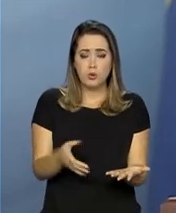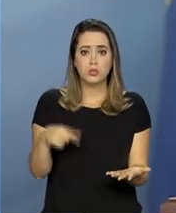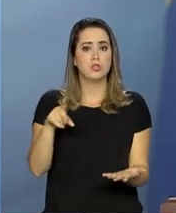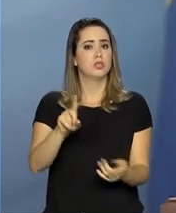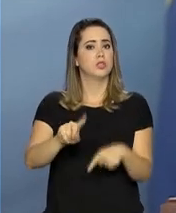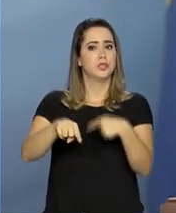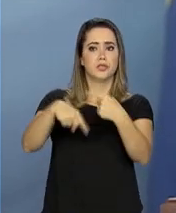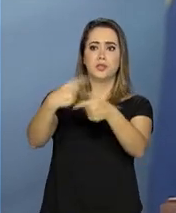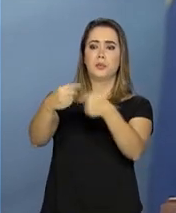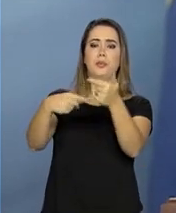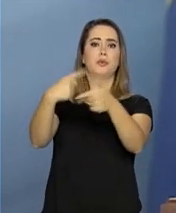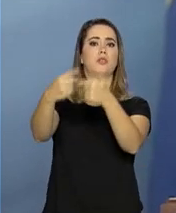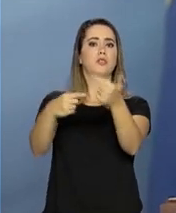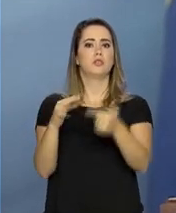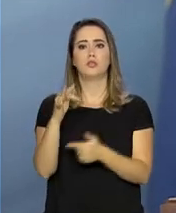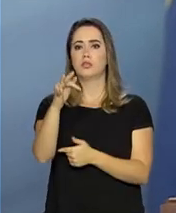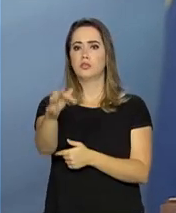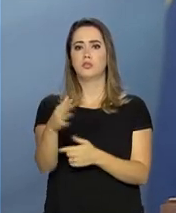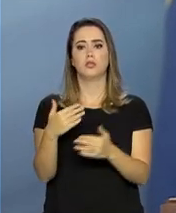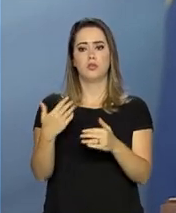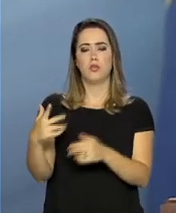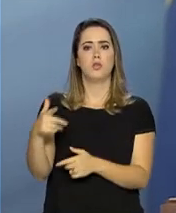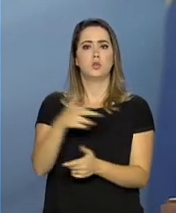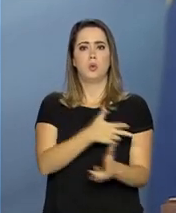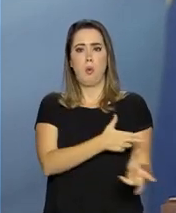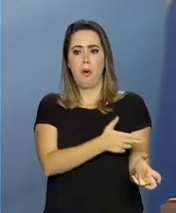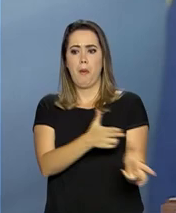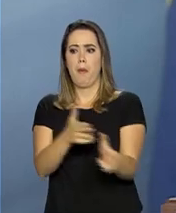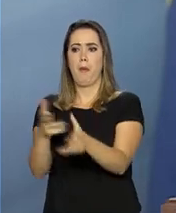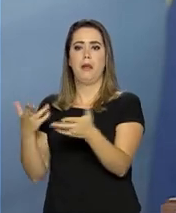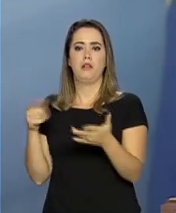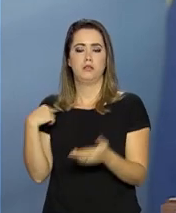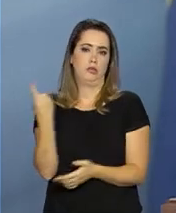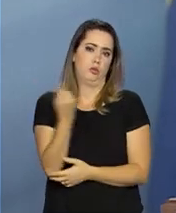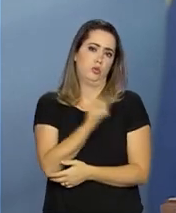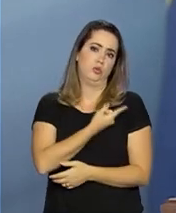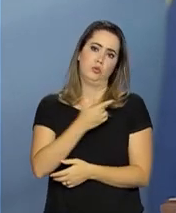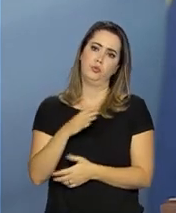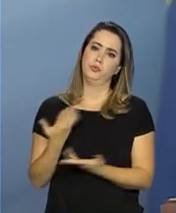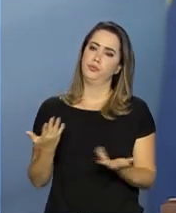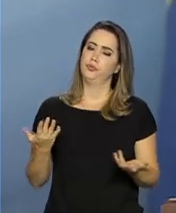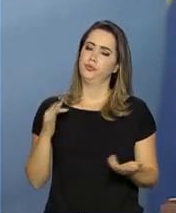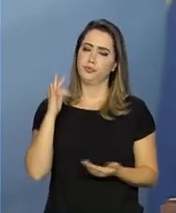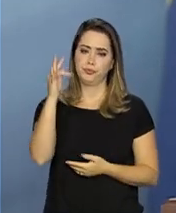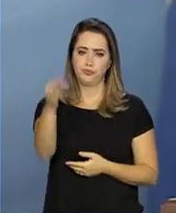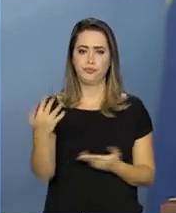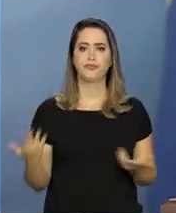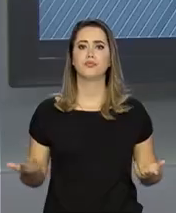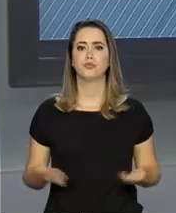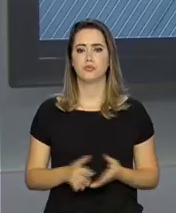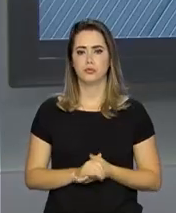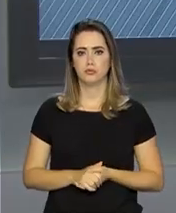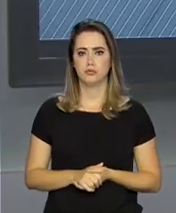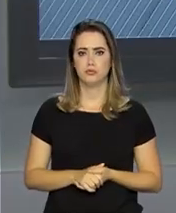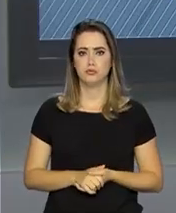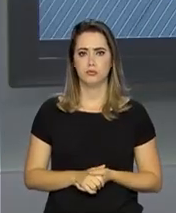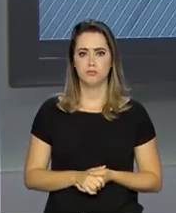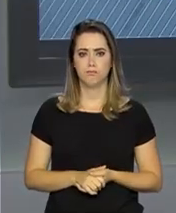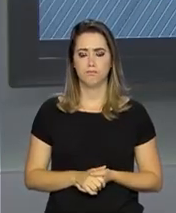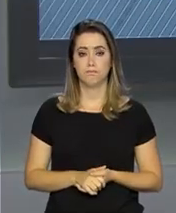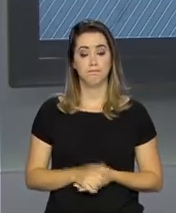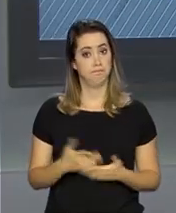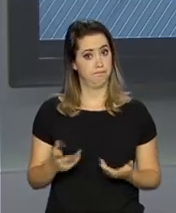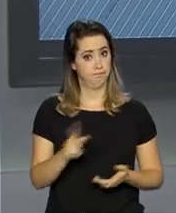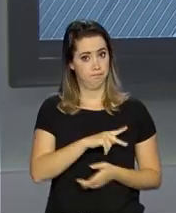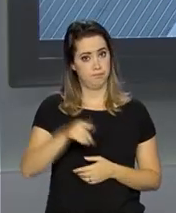nem continuem a assassinar o nosso futuro. O